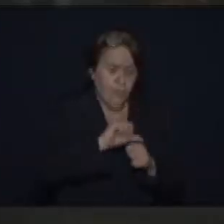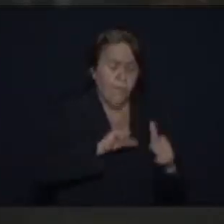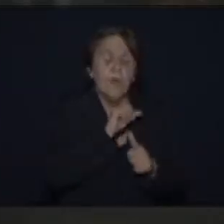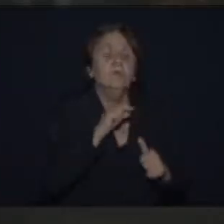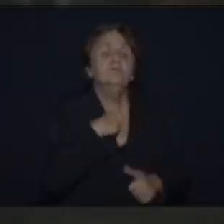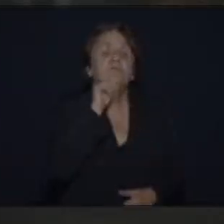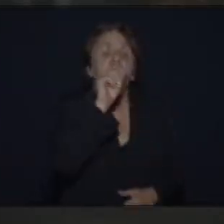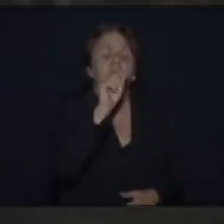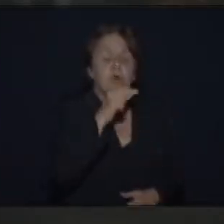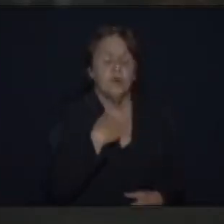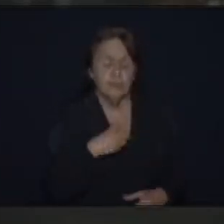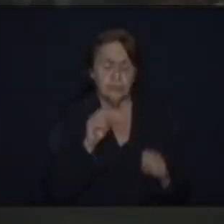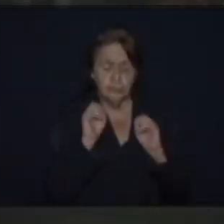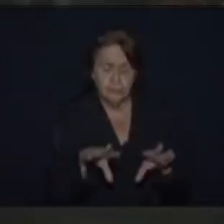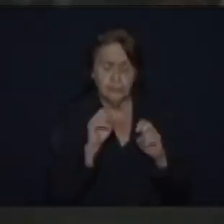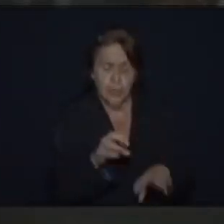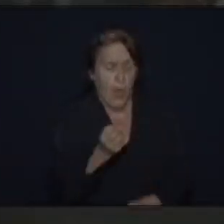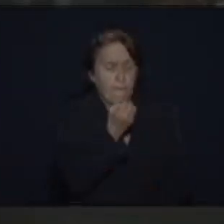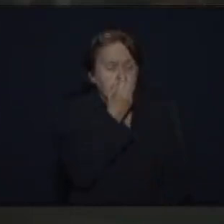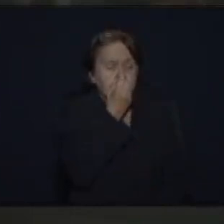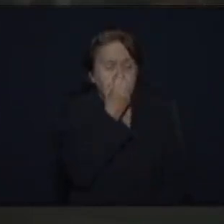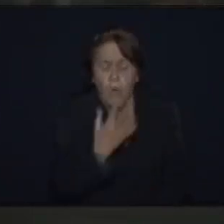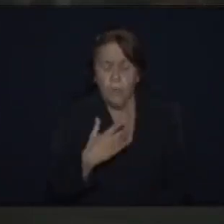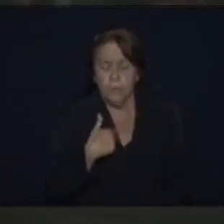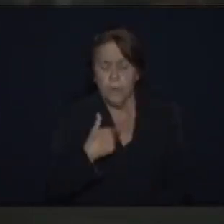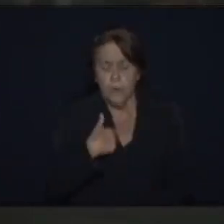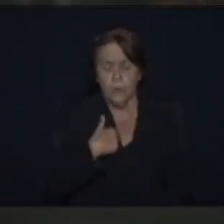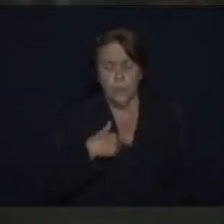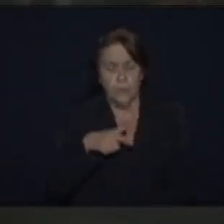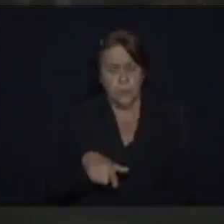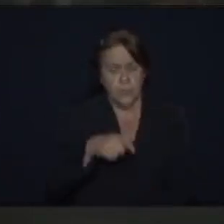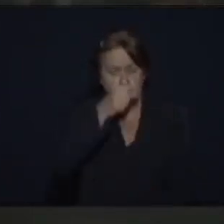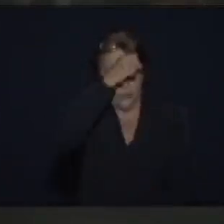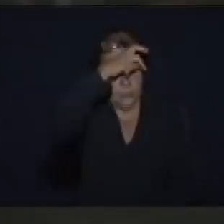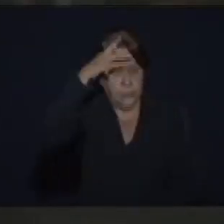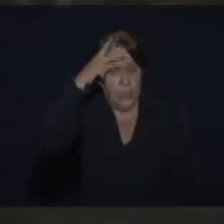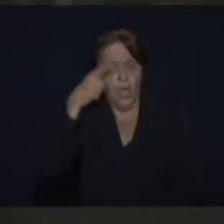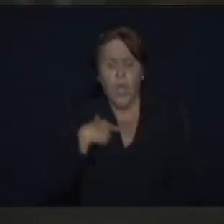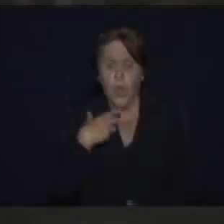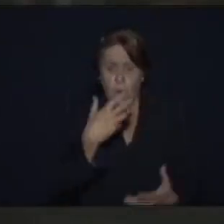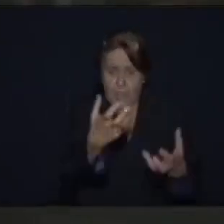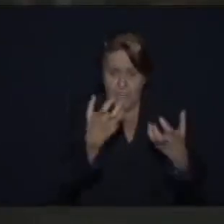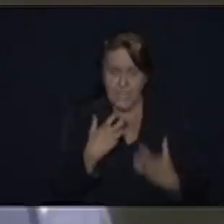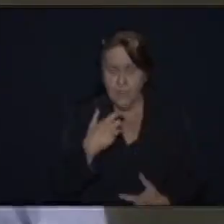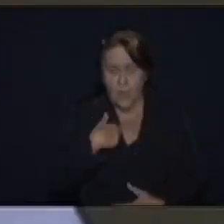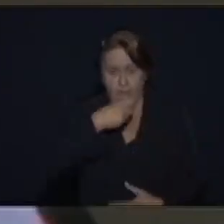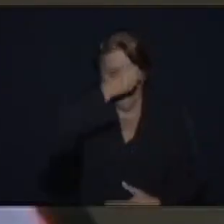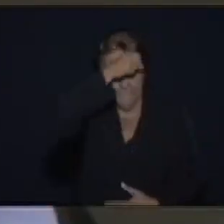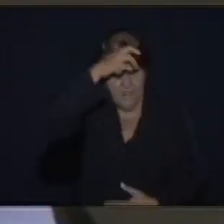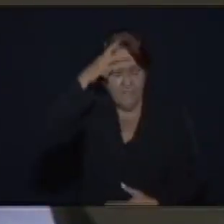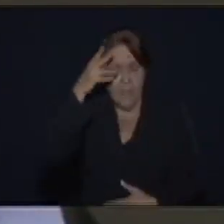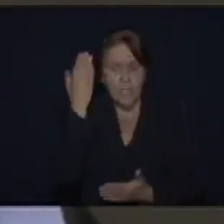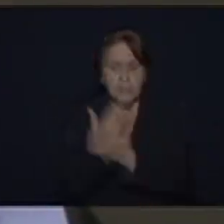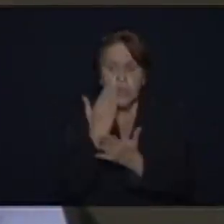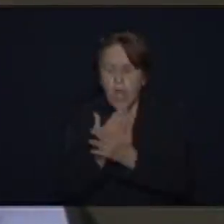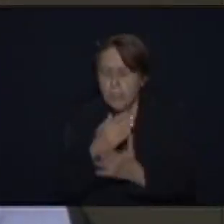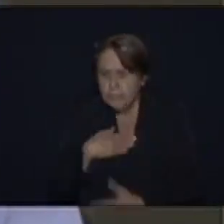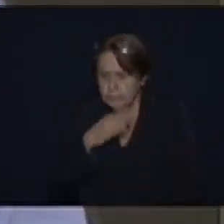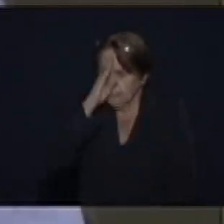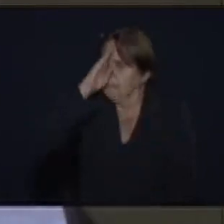Município e eu quero ser prefeito da educação e eu tenho uma meta muito